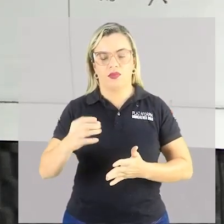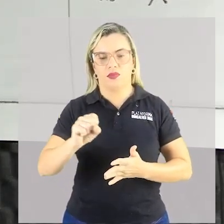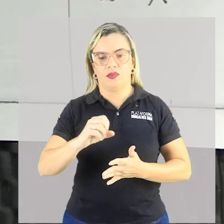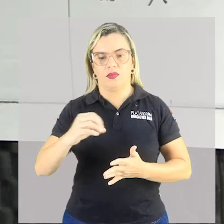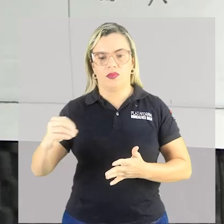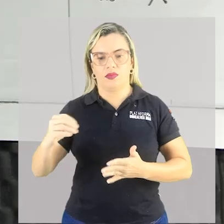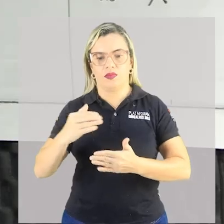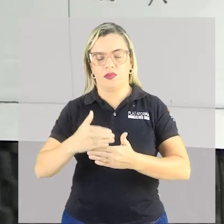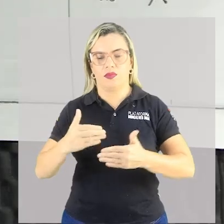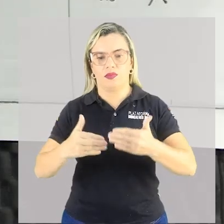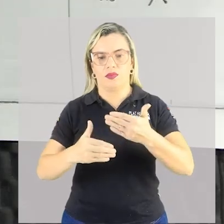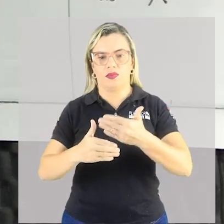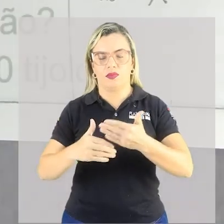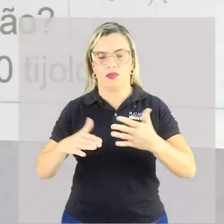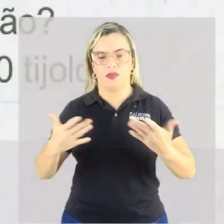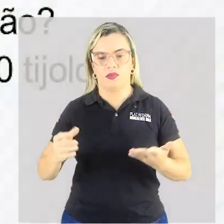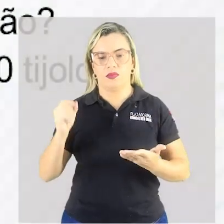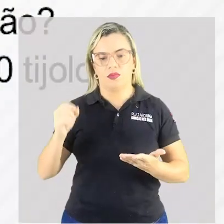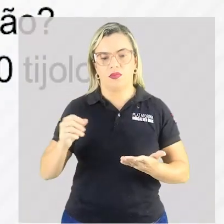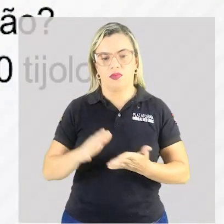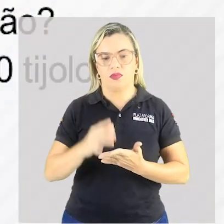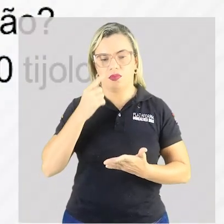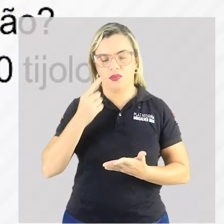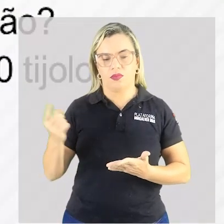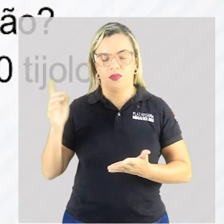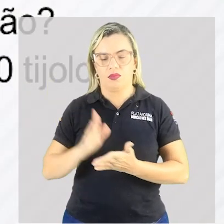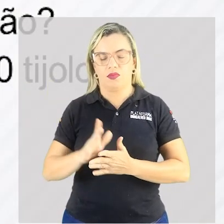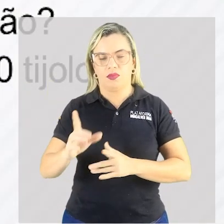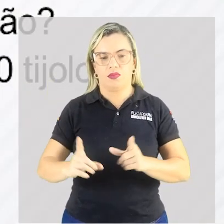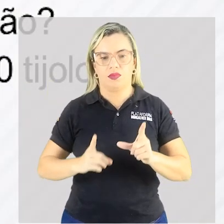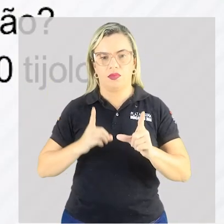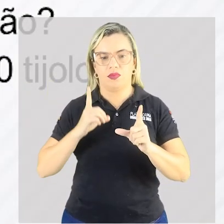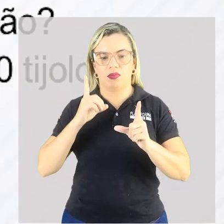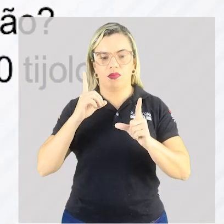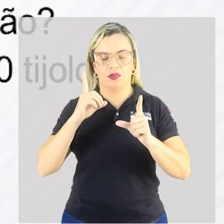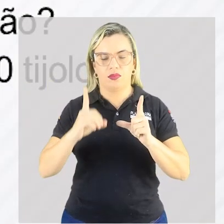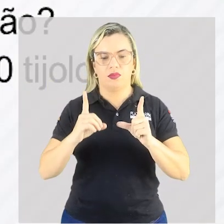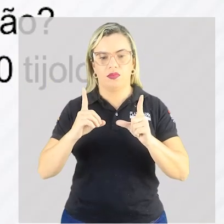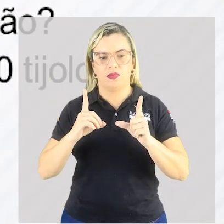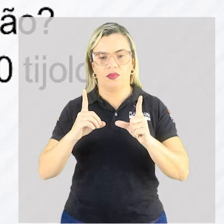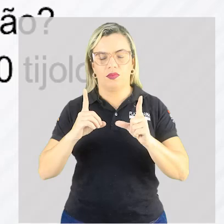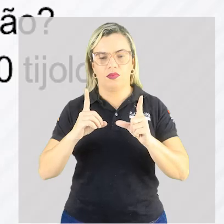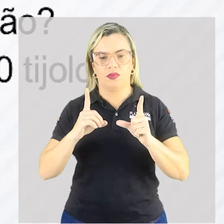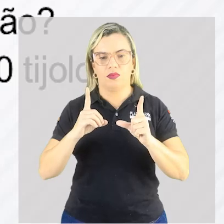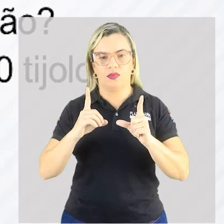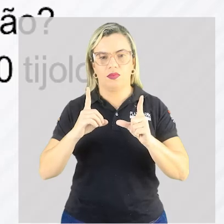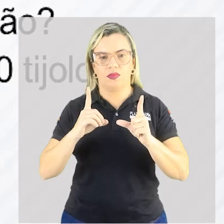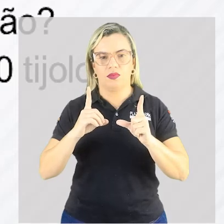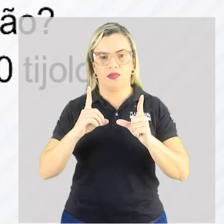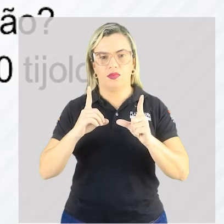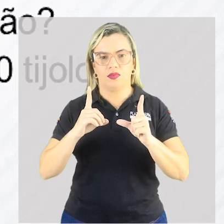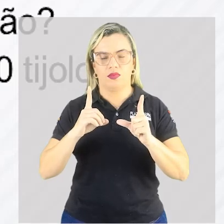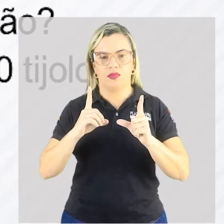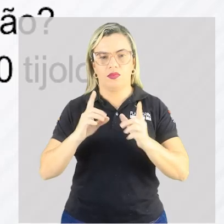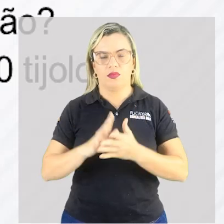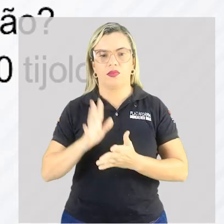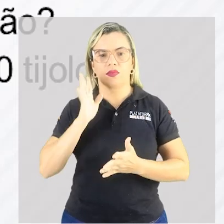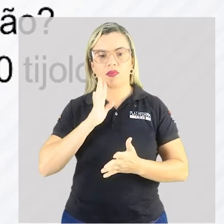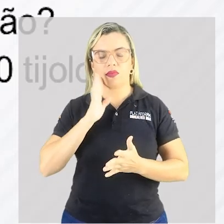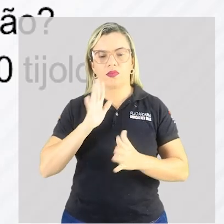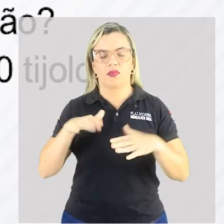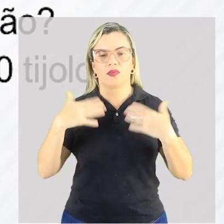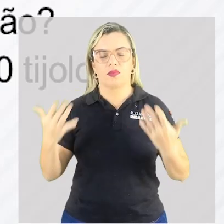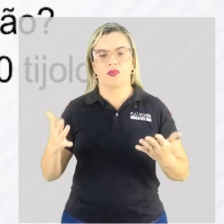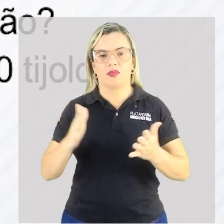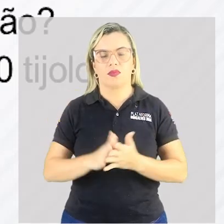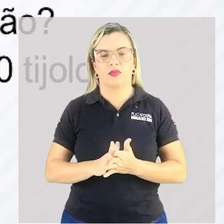480 tijolos. 480 tijolos está na alternativa o quê? Letra D, beleza?